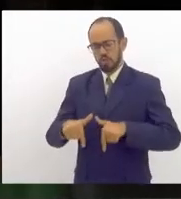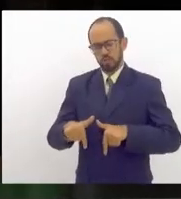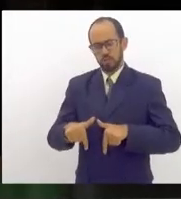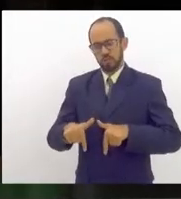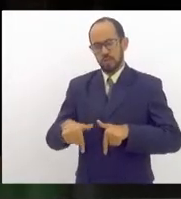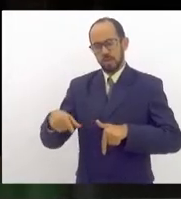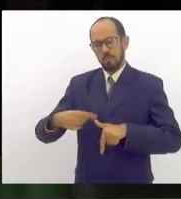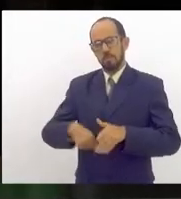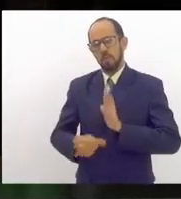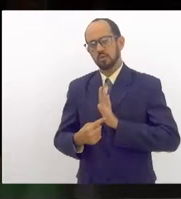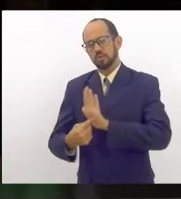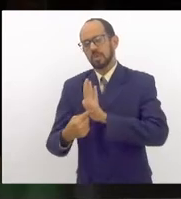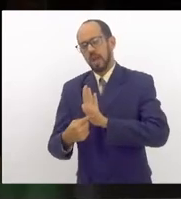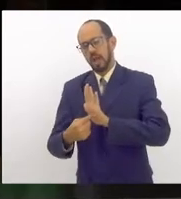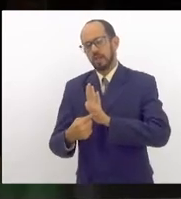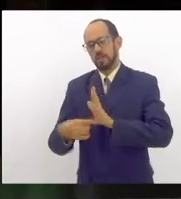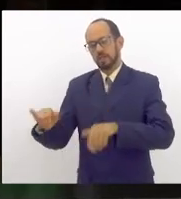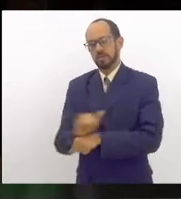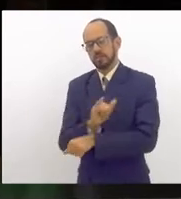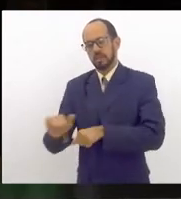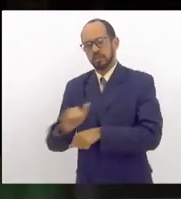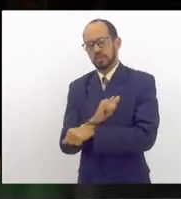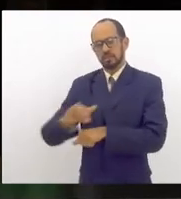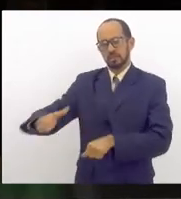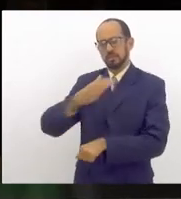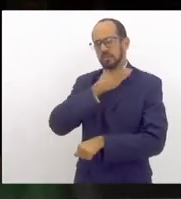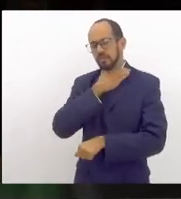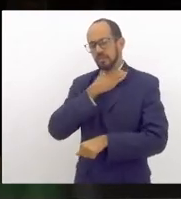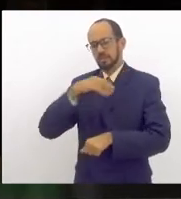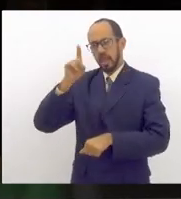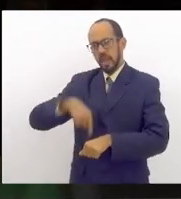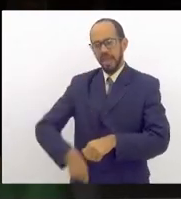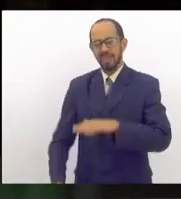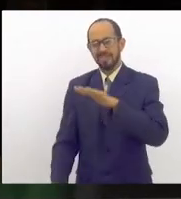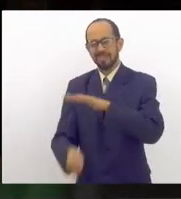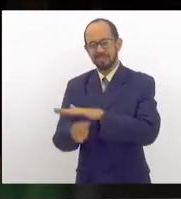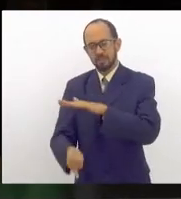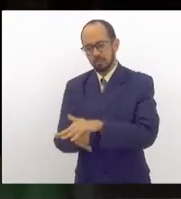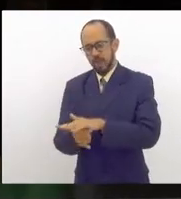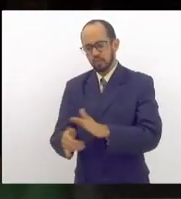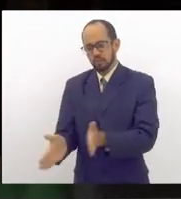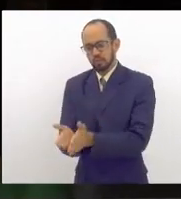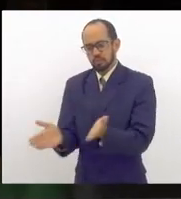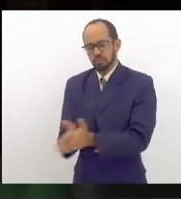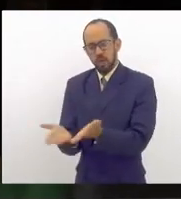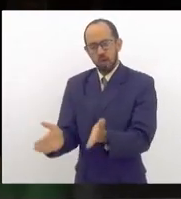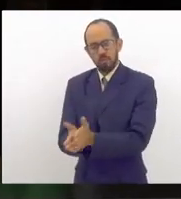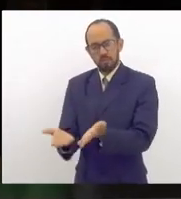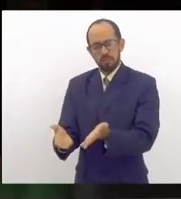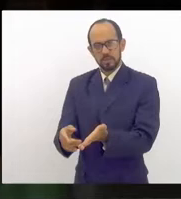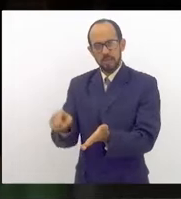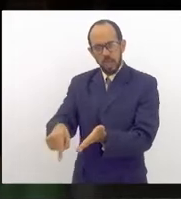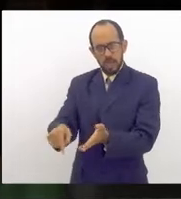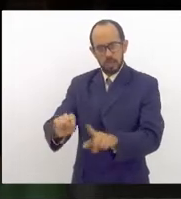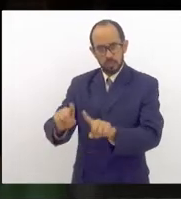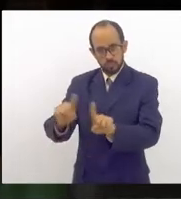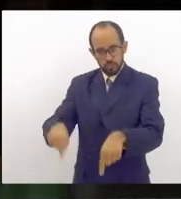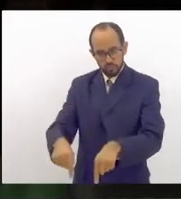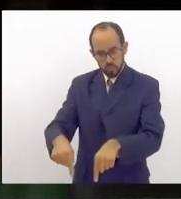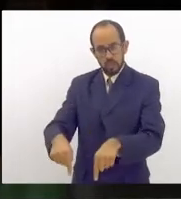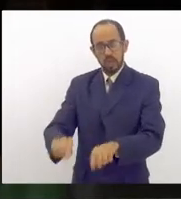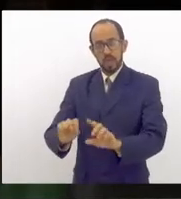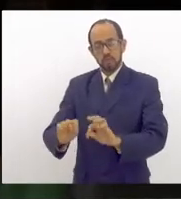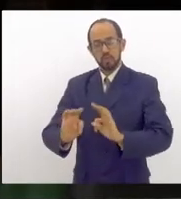a saída dessa crise necessariamente vem de baixo necessariamente vem dos mais pobres necessariamente vem dos trabalhadores das